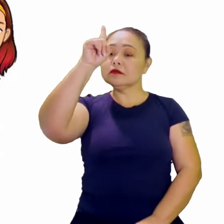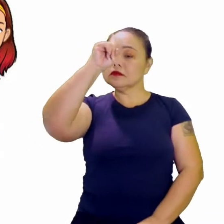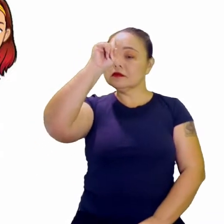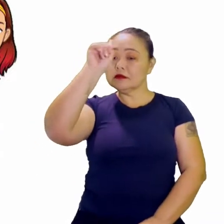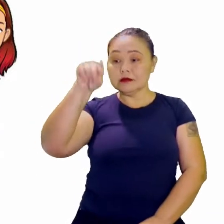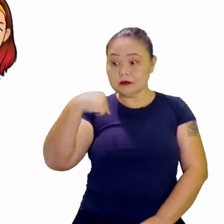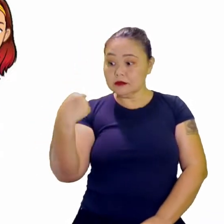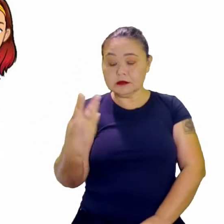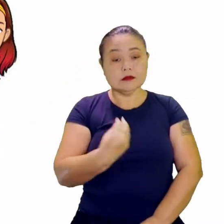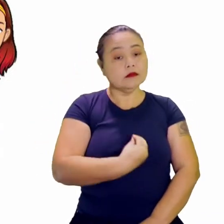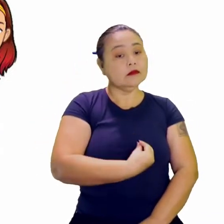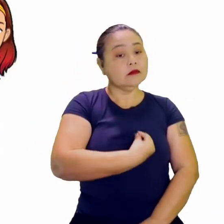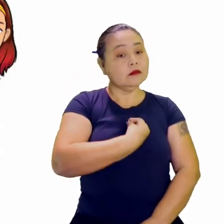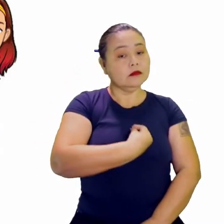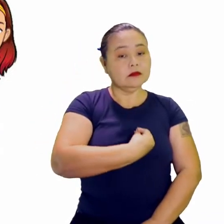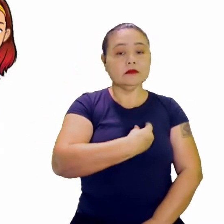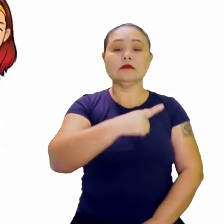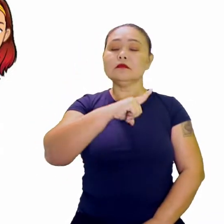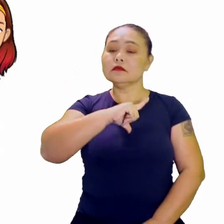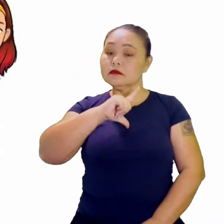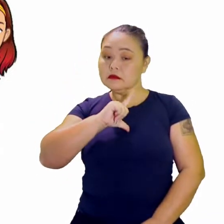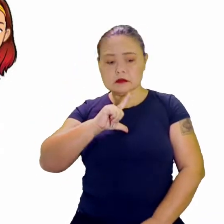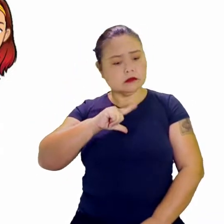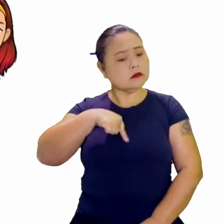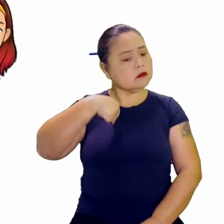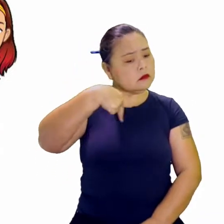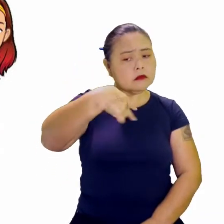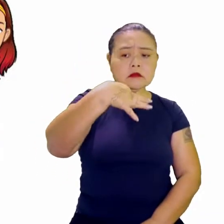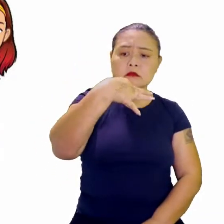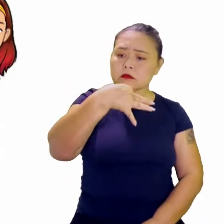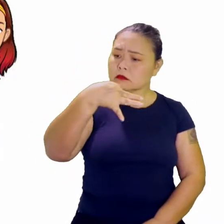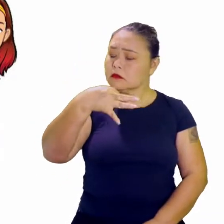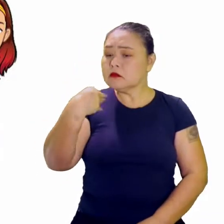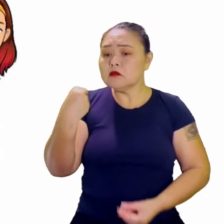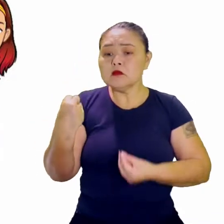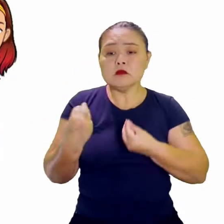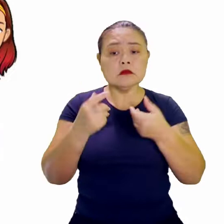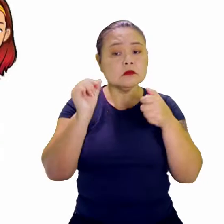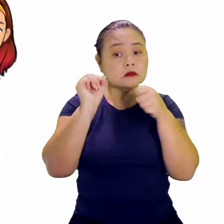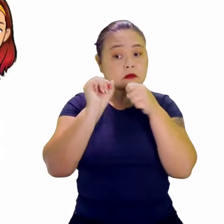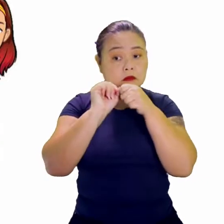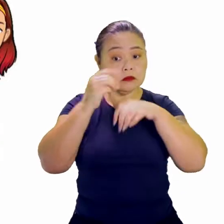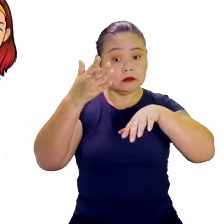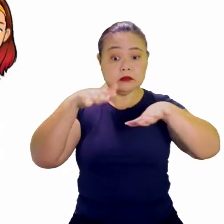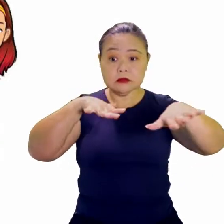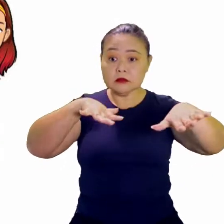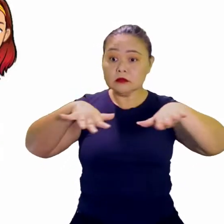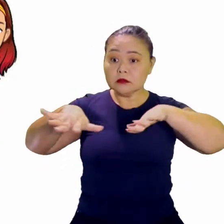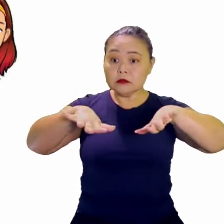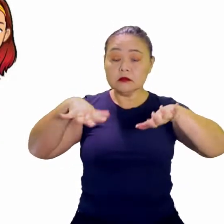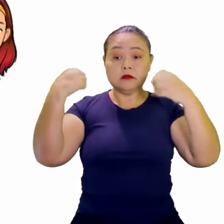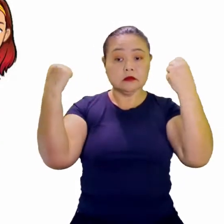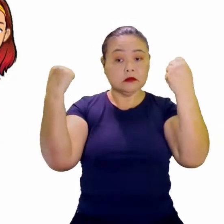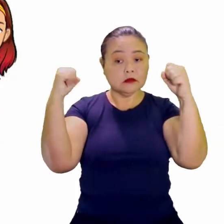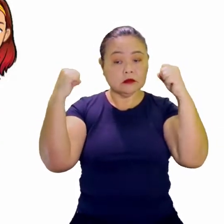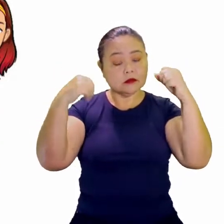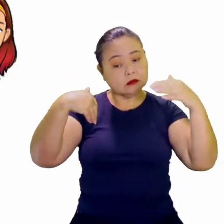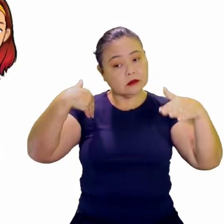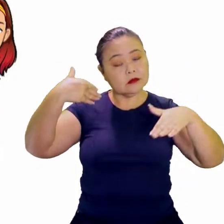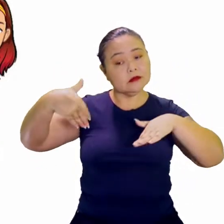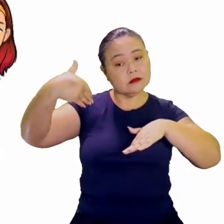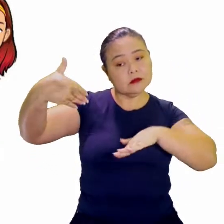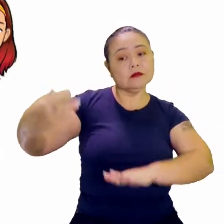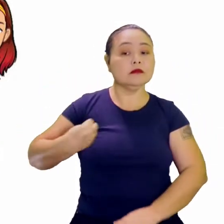cotidiano, posicionando-se criticamente sobre a prática da atividade física ao longo